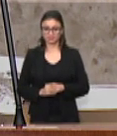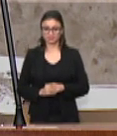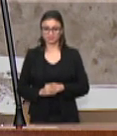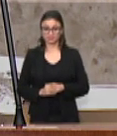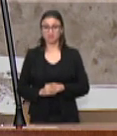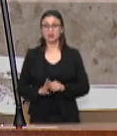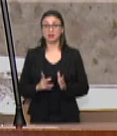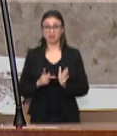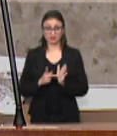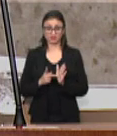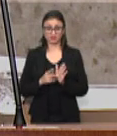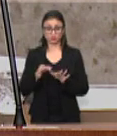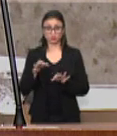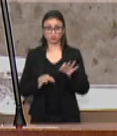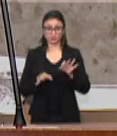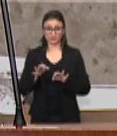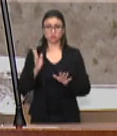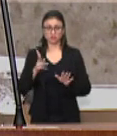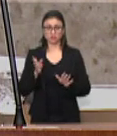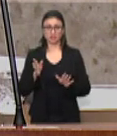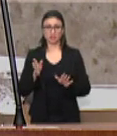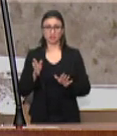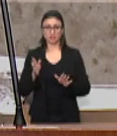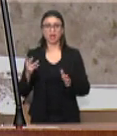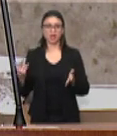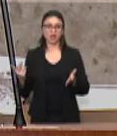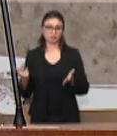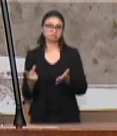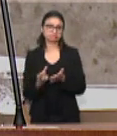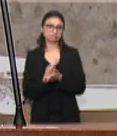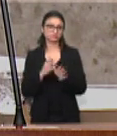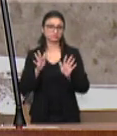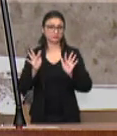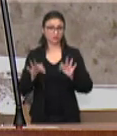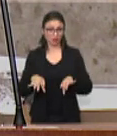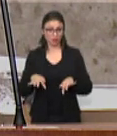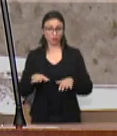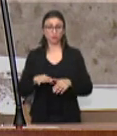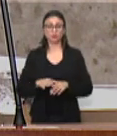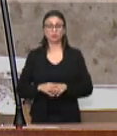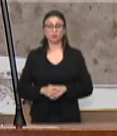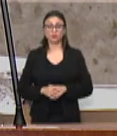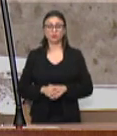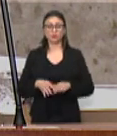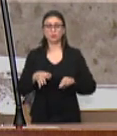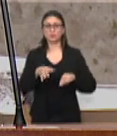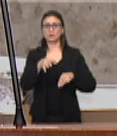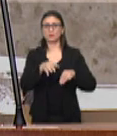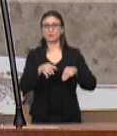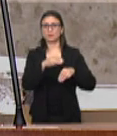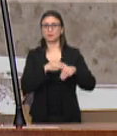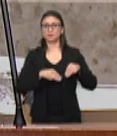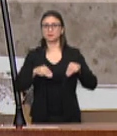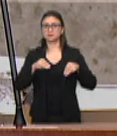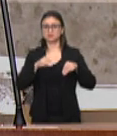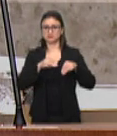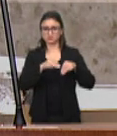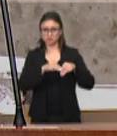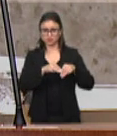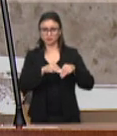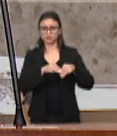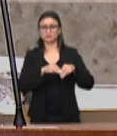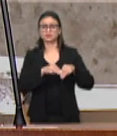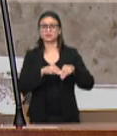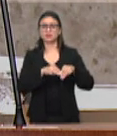Na verdade, esse julgamento já foi encerrado. Eu, o ministro Edson Fachin, eu ia